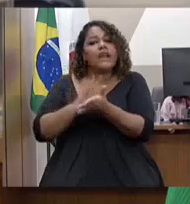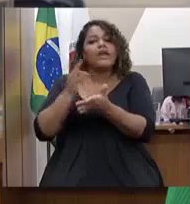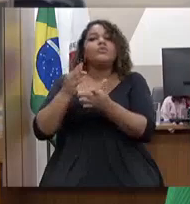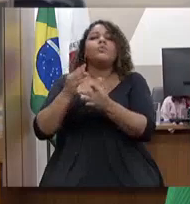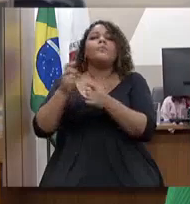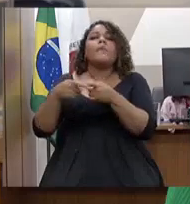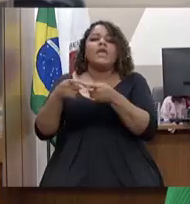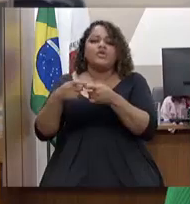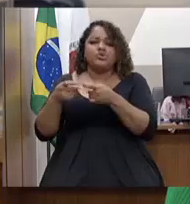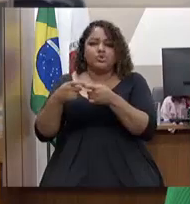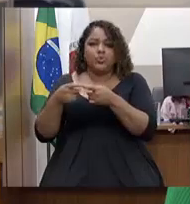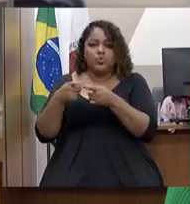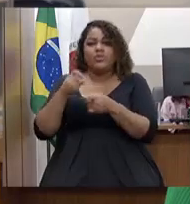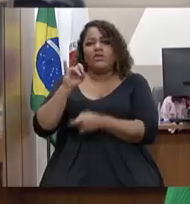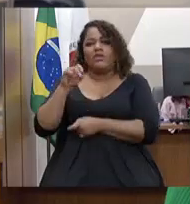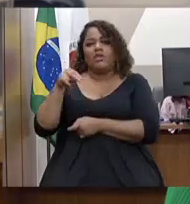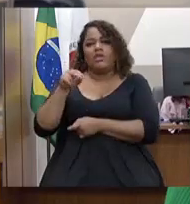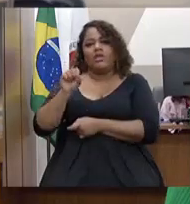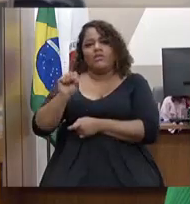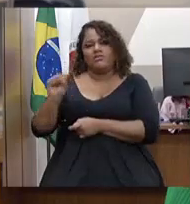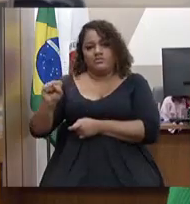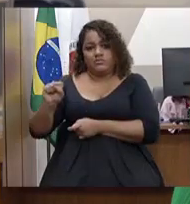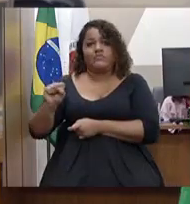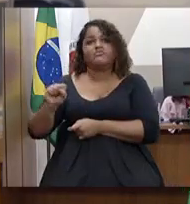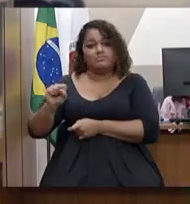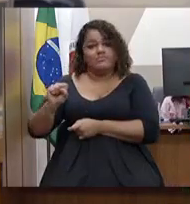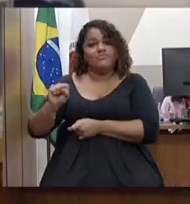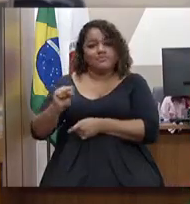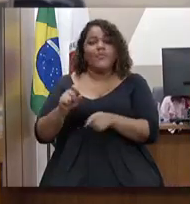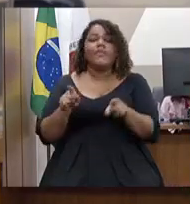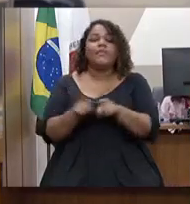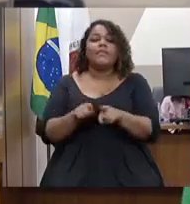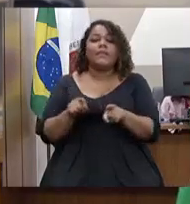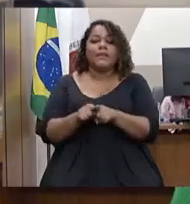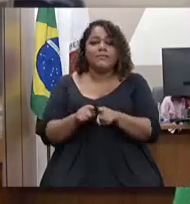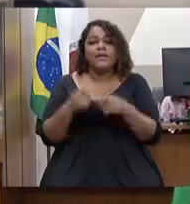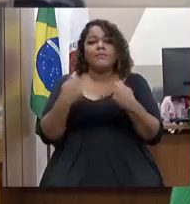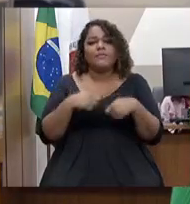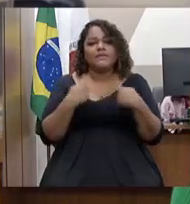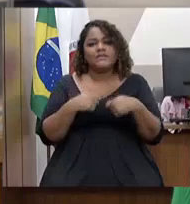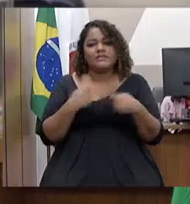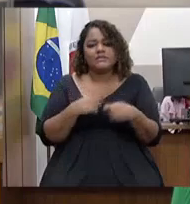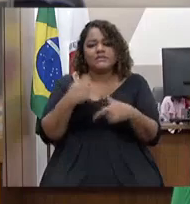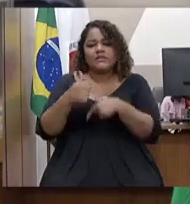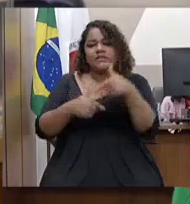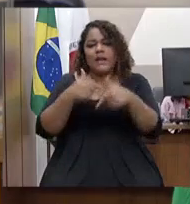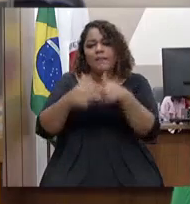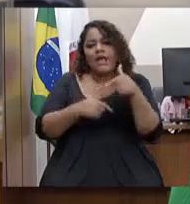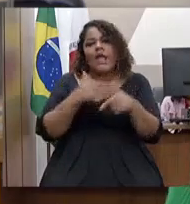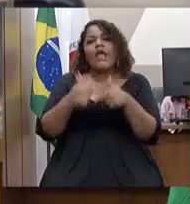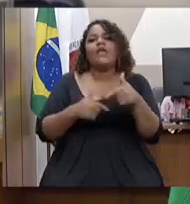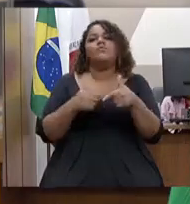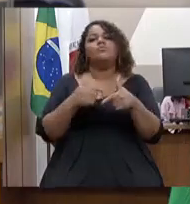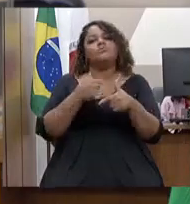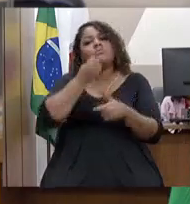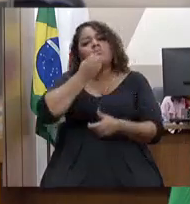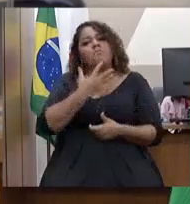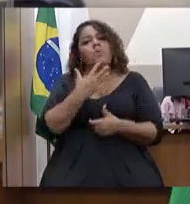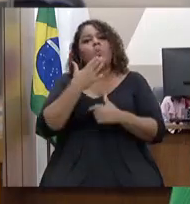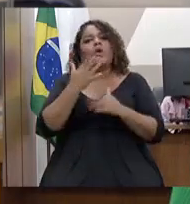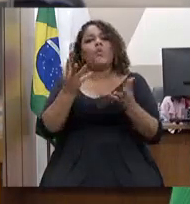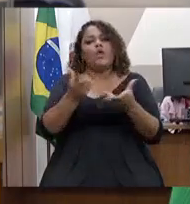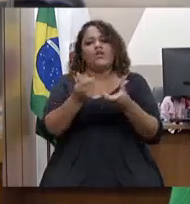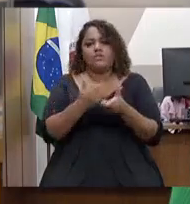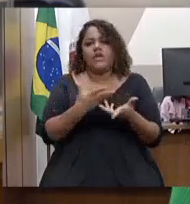da valorização do trabalhador da trabalhadora e empregos decentes com direitos garantidos por isso é muito